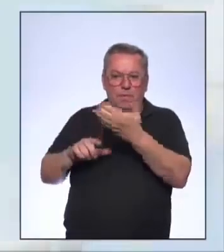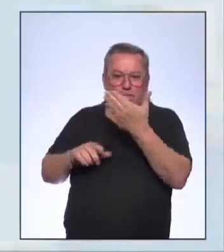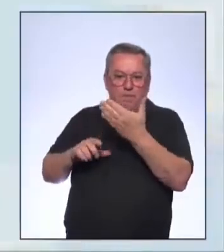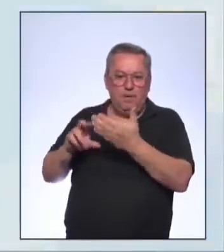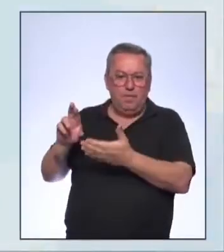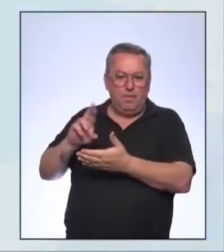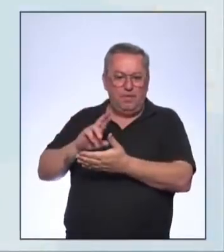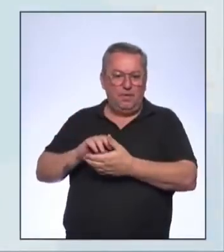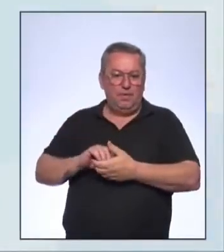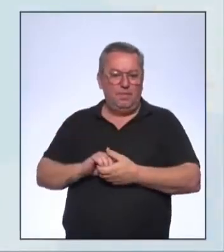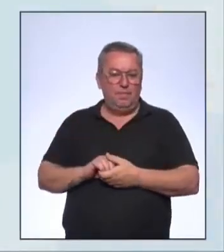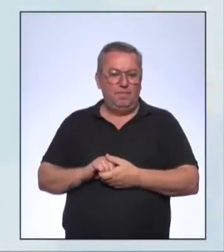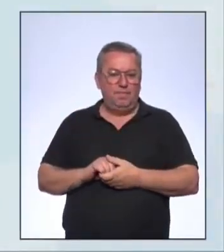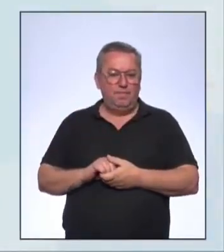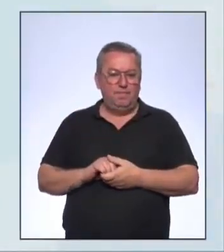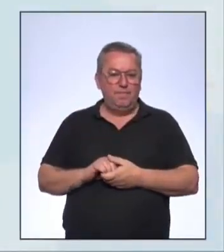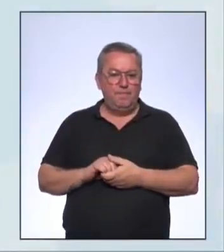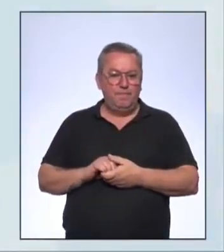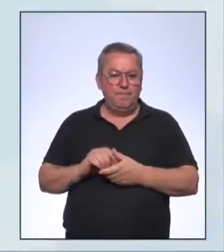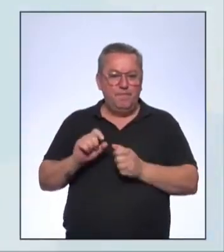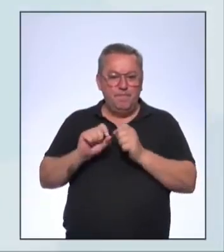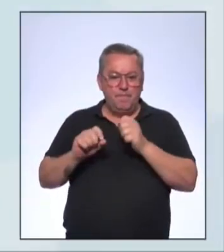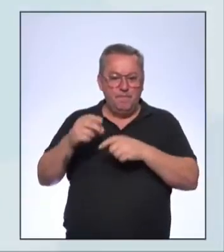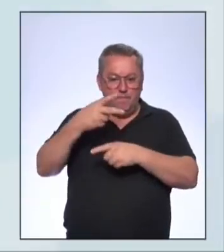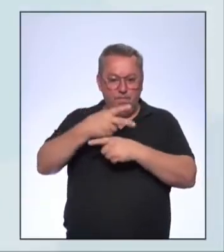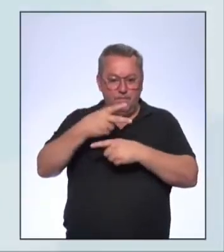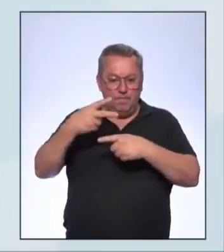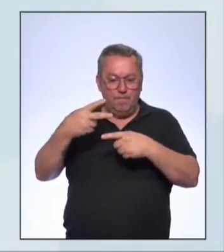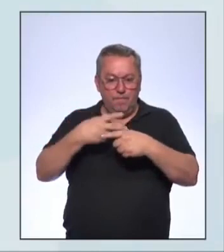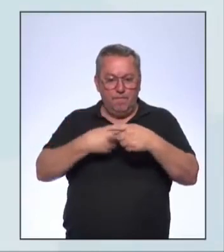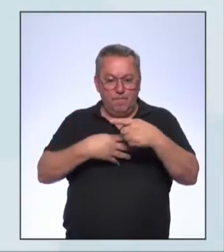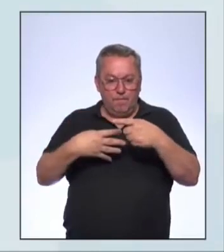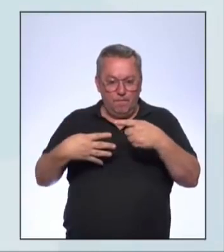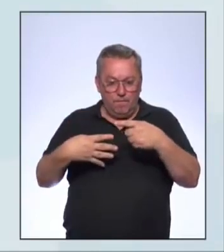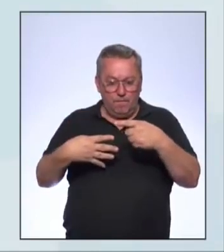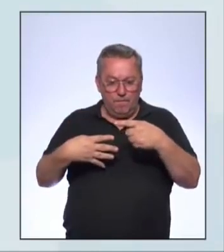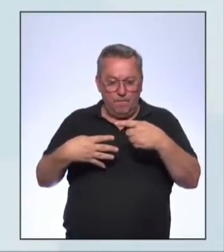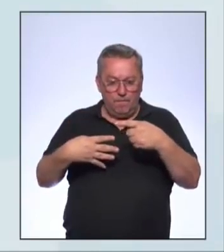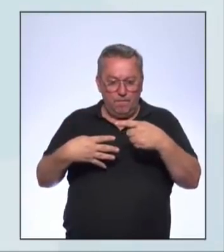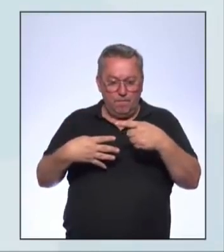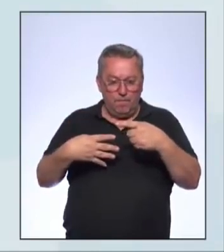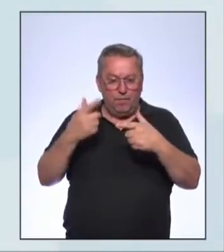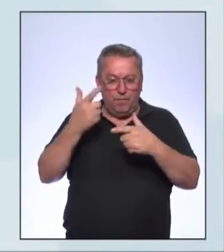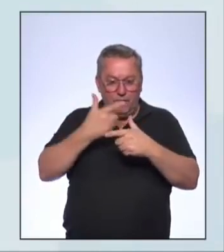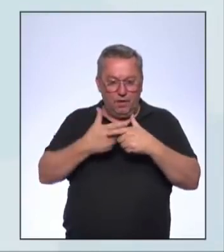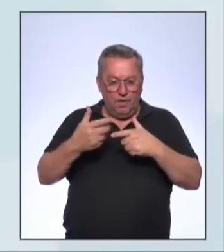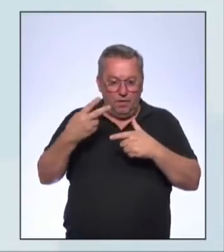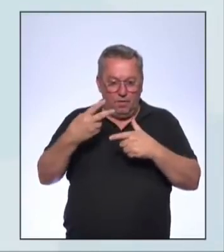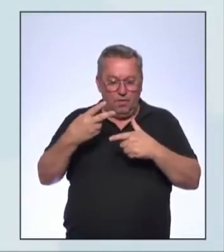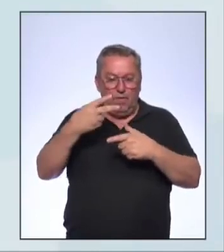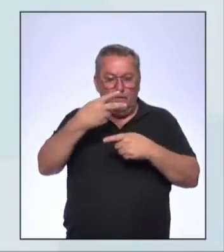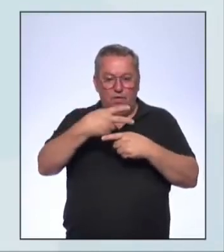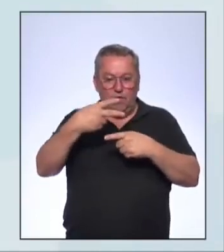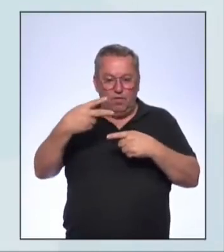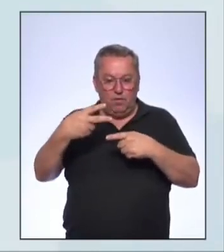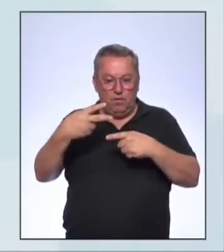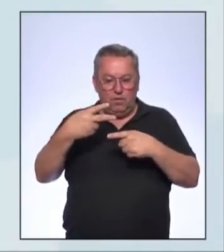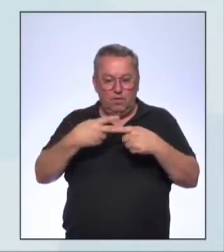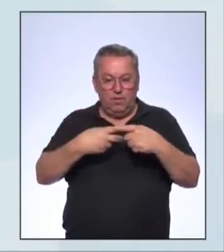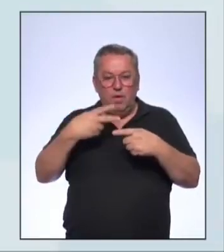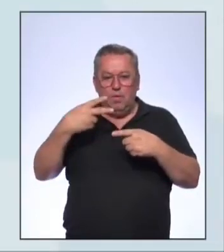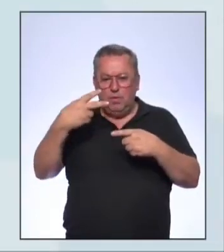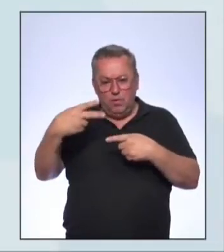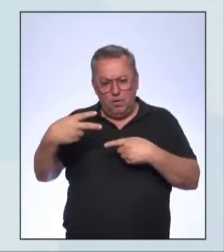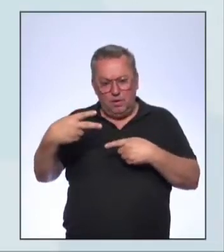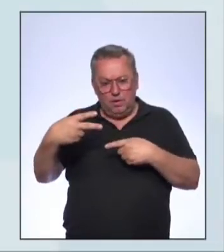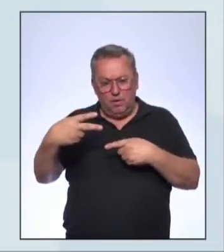resposta. Seguinte, tinha 22 sobre 24 avos, dividia ambos, numerador e denominador, por